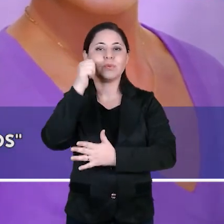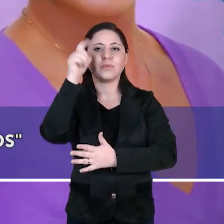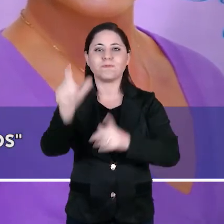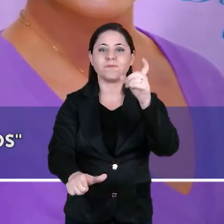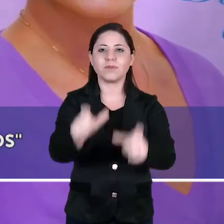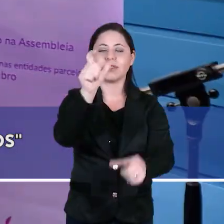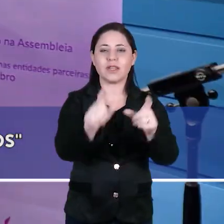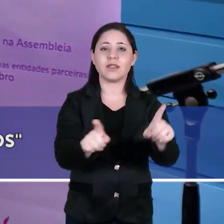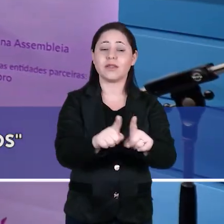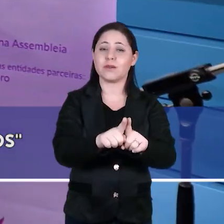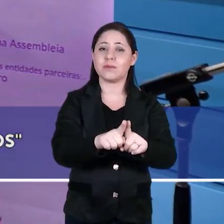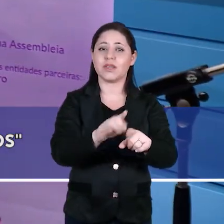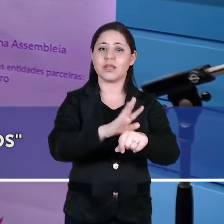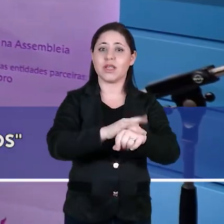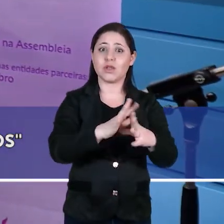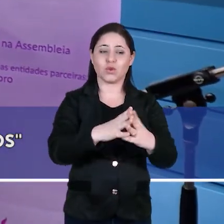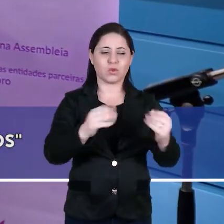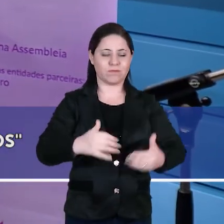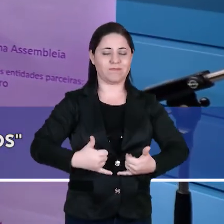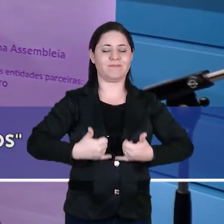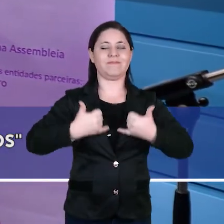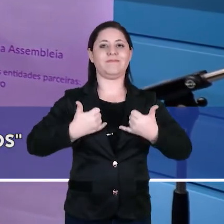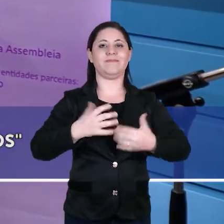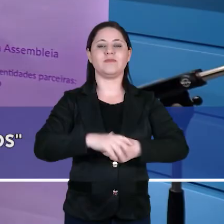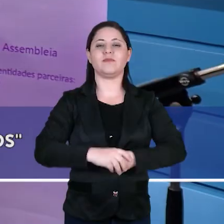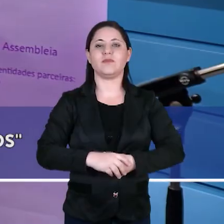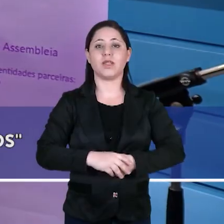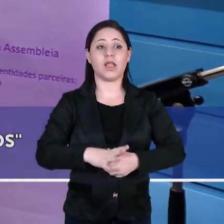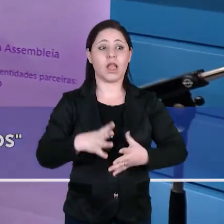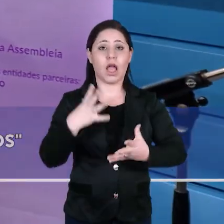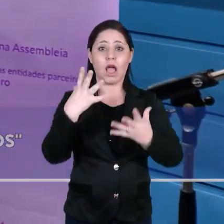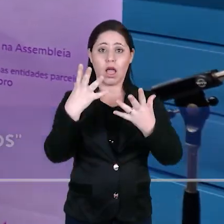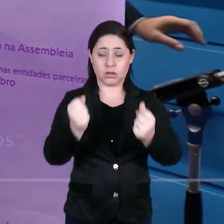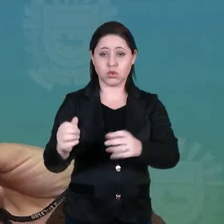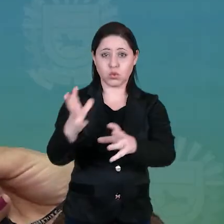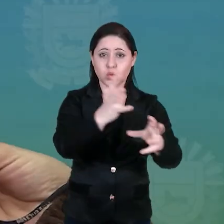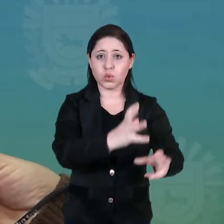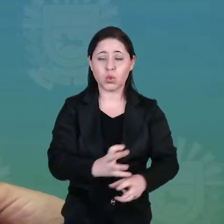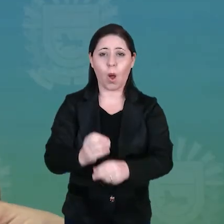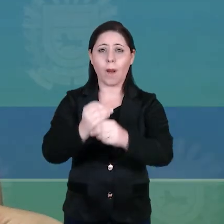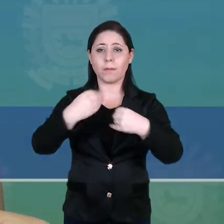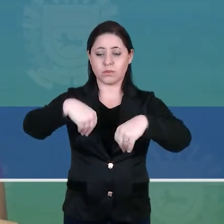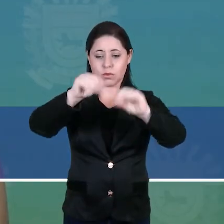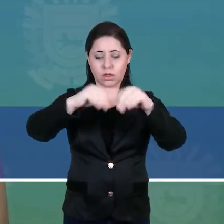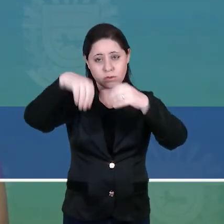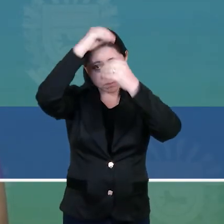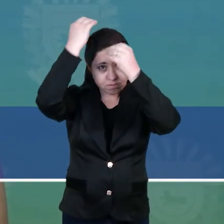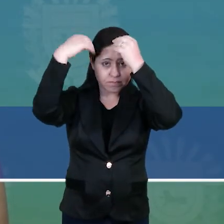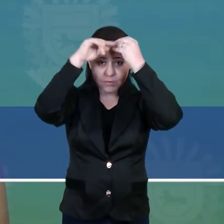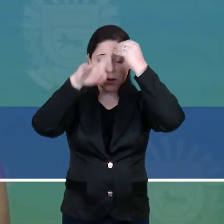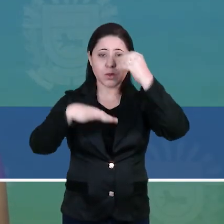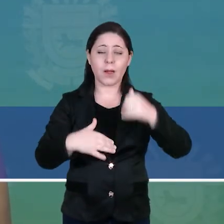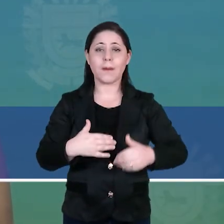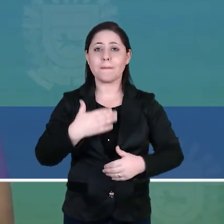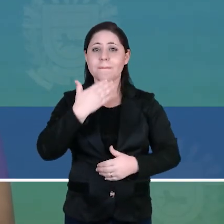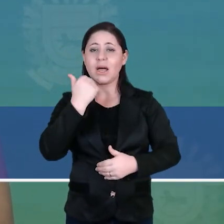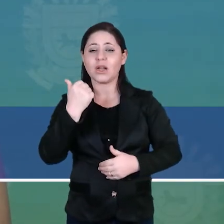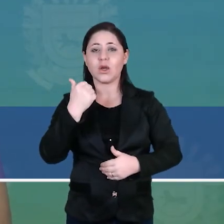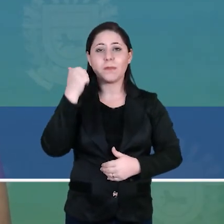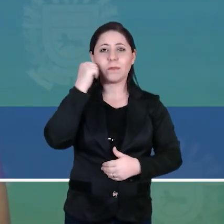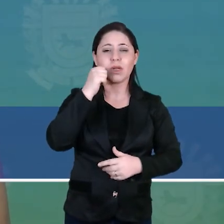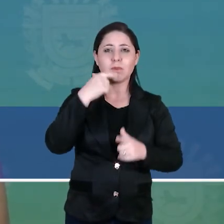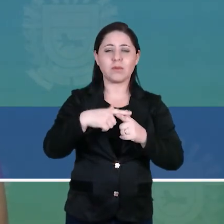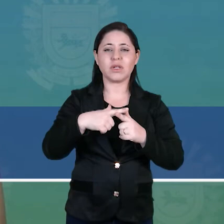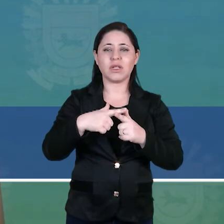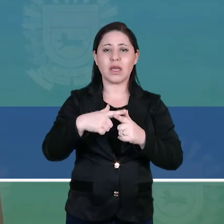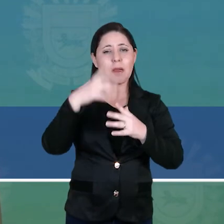forma de estimular outras pacientes a recuperarem a autoestima. A arrecadação de lenços ela é muito importante para a autoestima feminina,